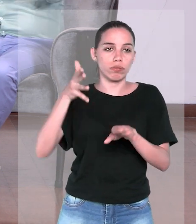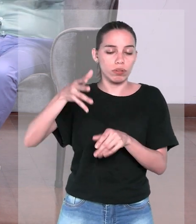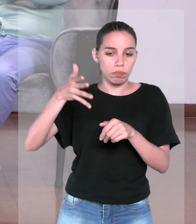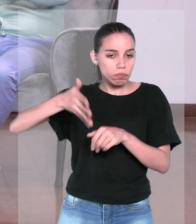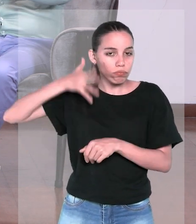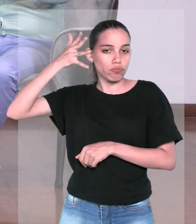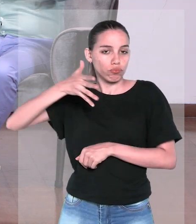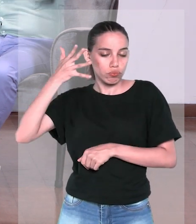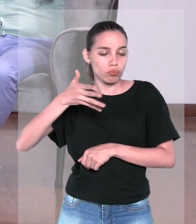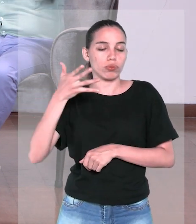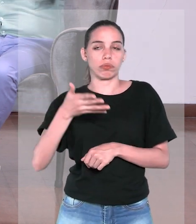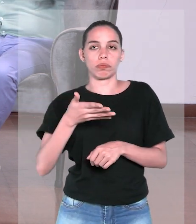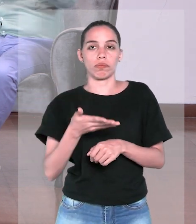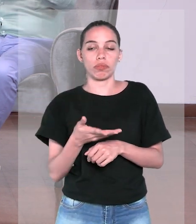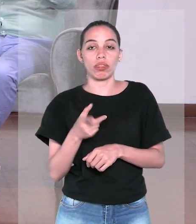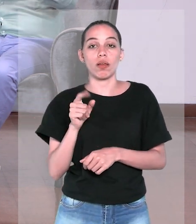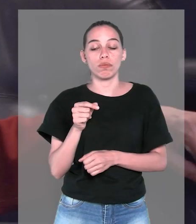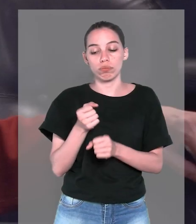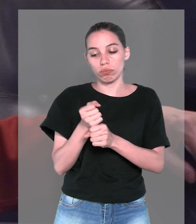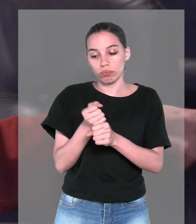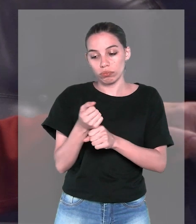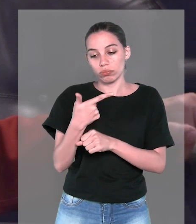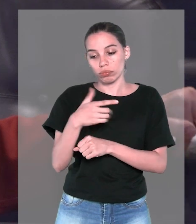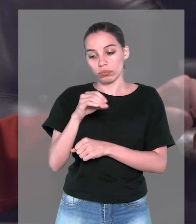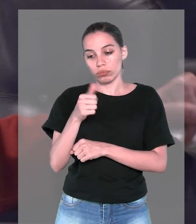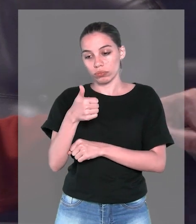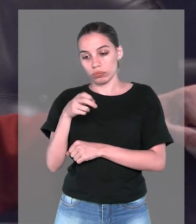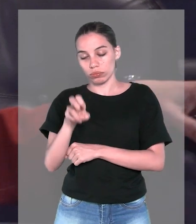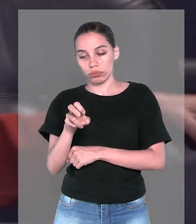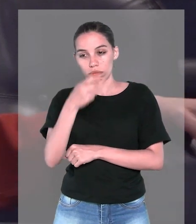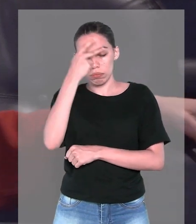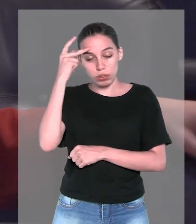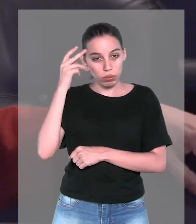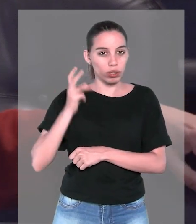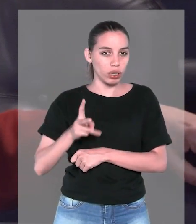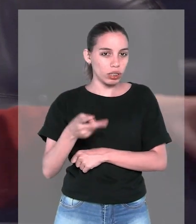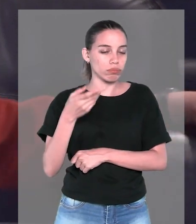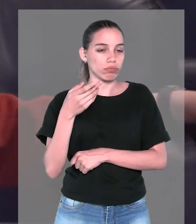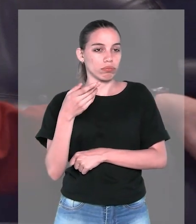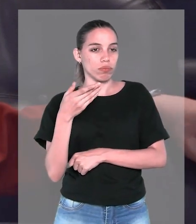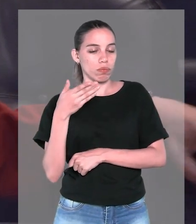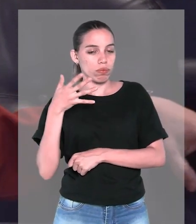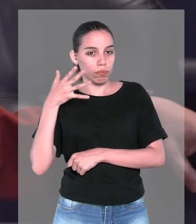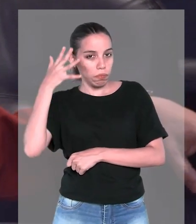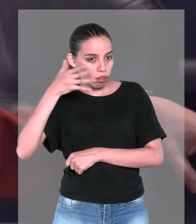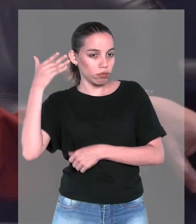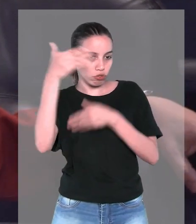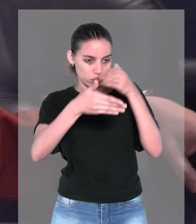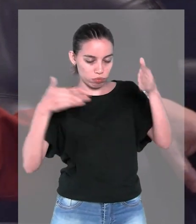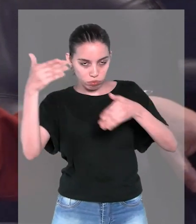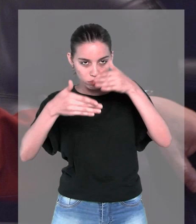2015, 2016, esse público que sempre me assistiu aqui em Belo Horizonte, Rio de Janeiro,